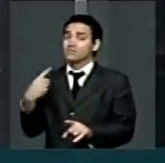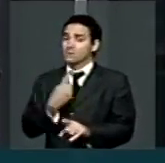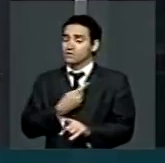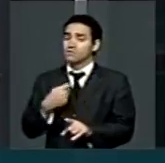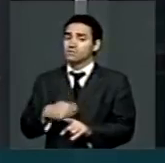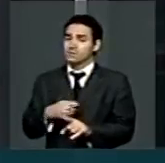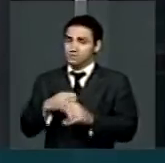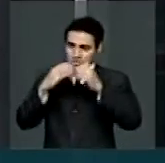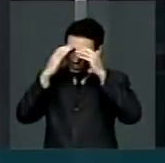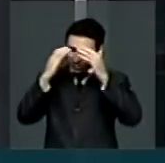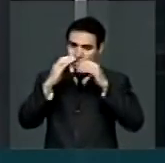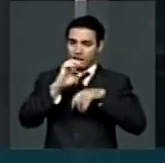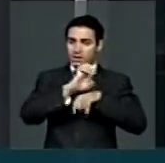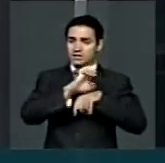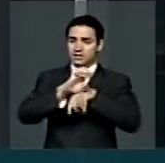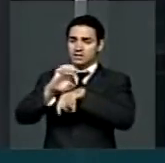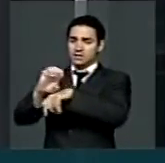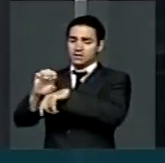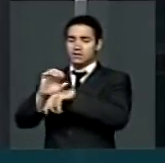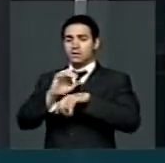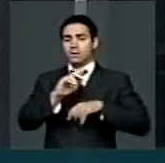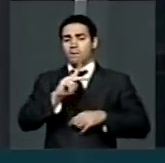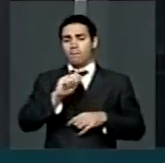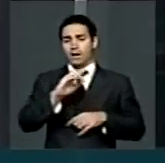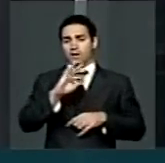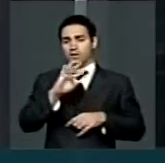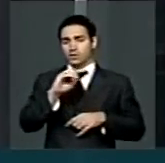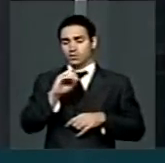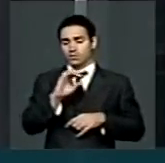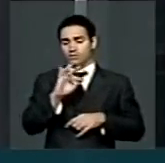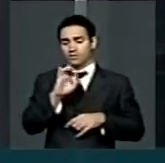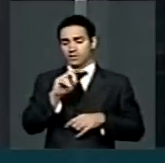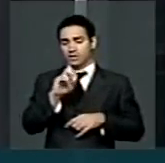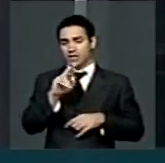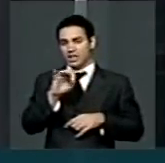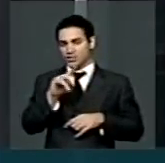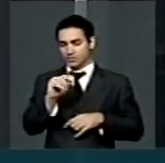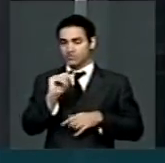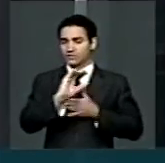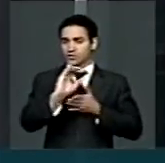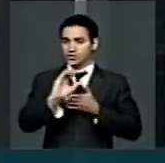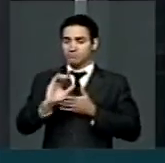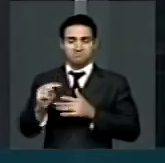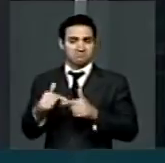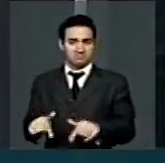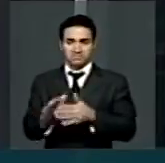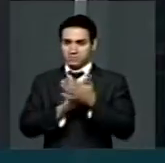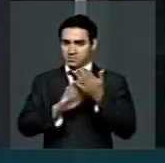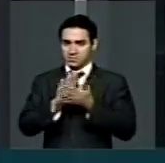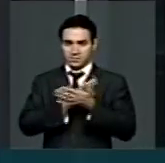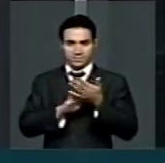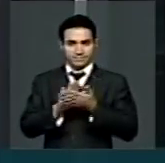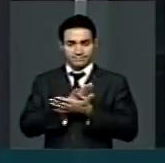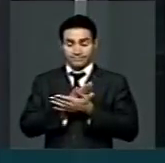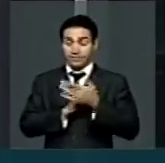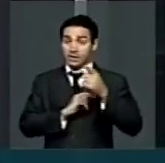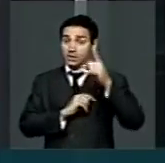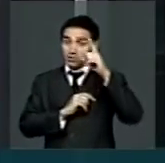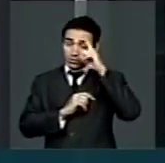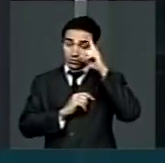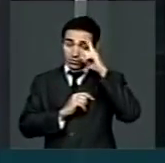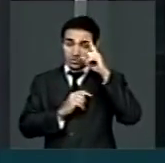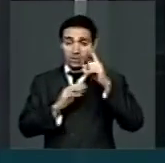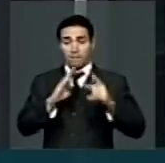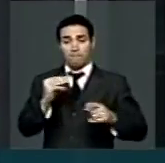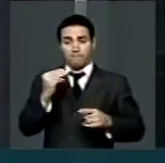Pacto Federativo. O Pacto Federativo está quebrado, um postúmetro, quer dizer, todo dia lá é